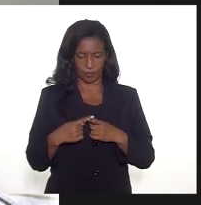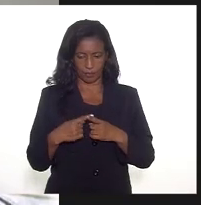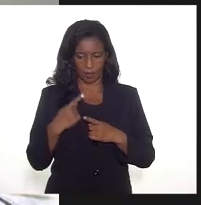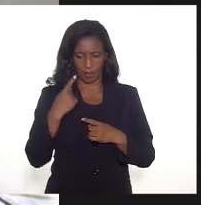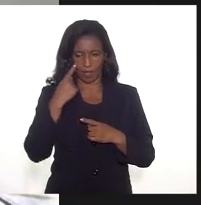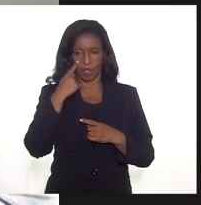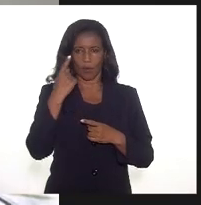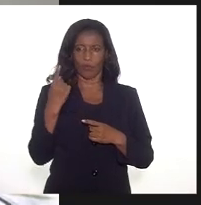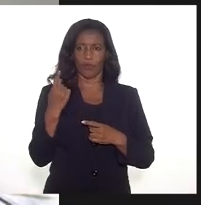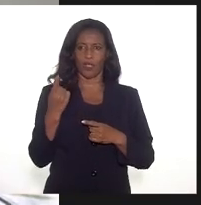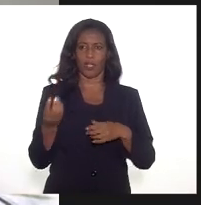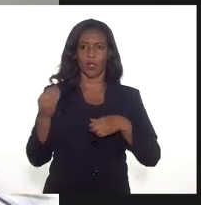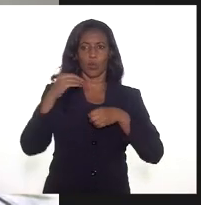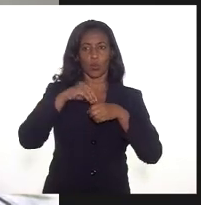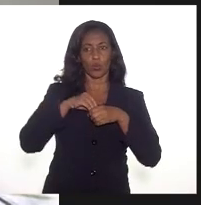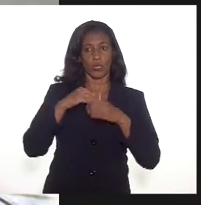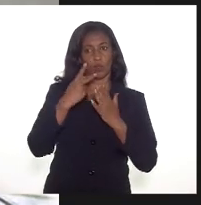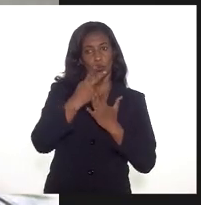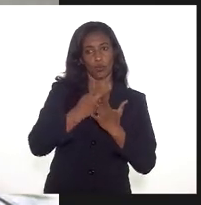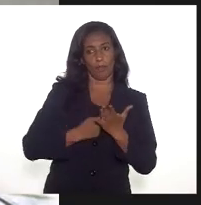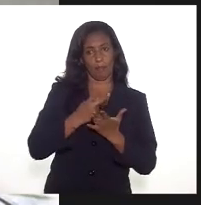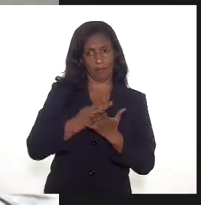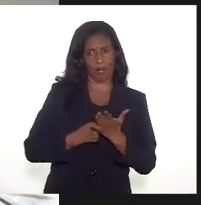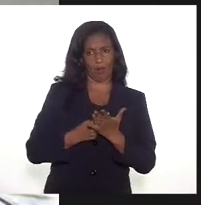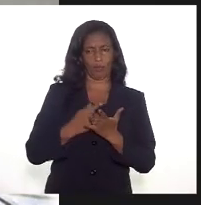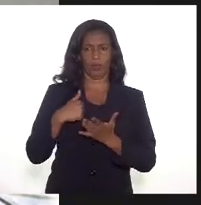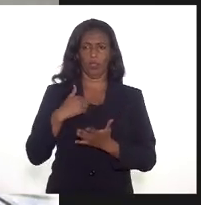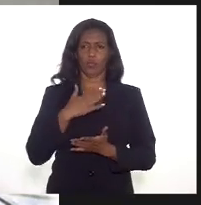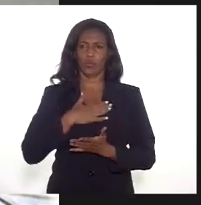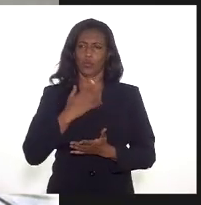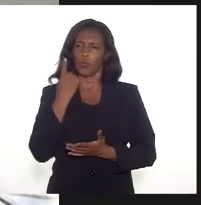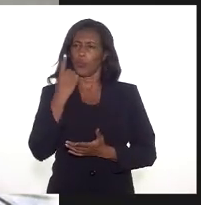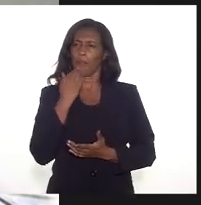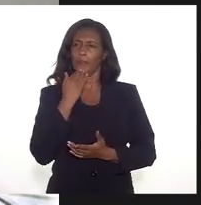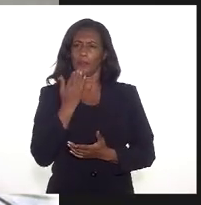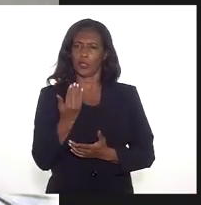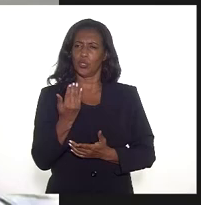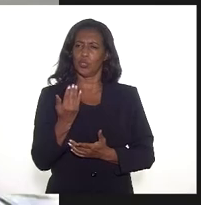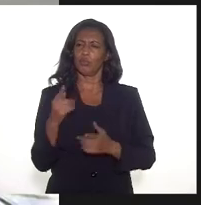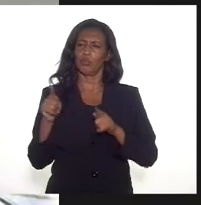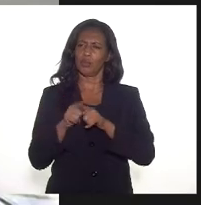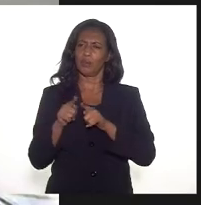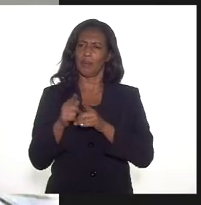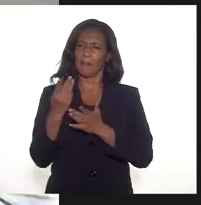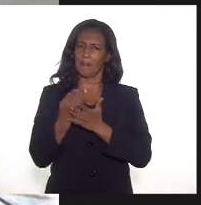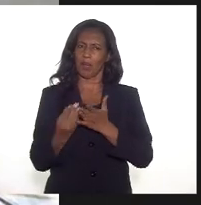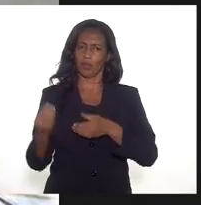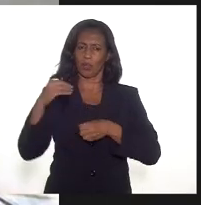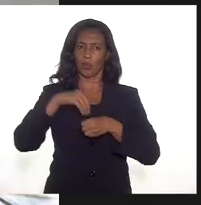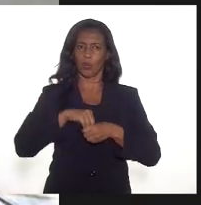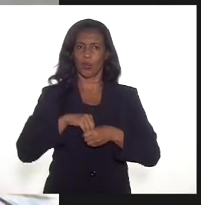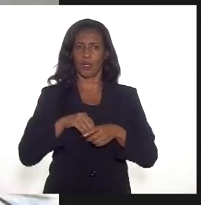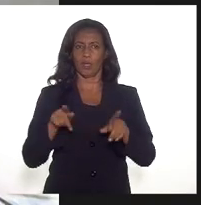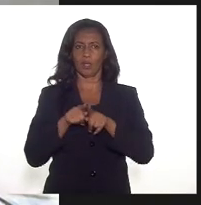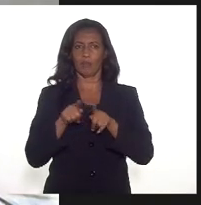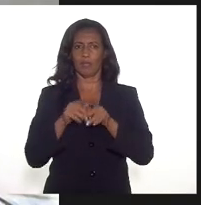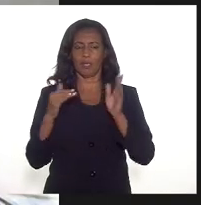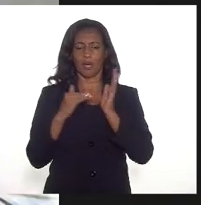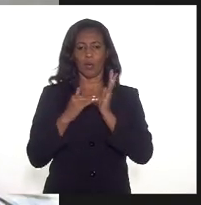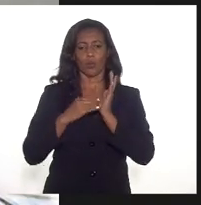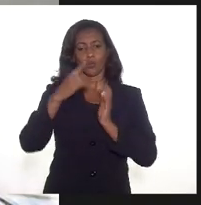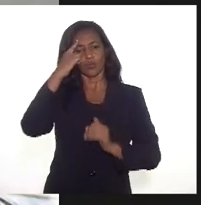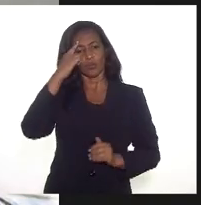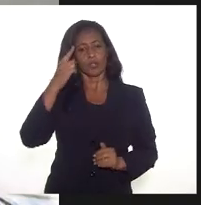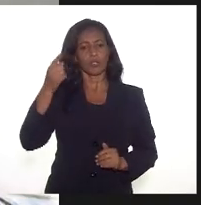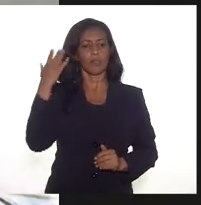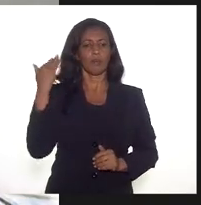pauta aí do deputado Mink, gostaria de salientar um pedido de inclusão de pauta que nós fizemos na última semana com relação